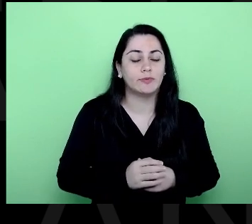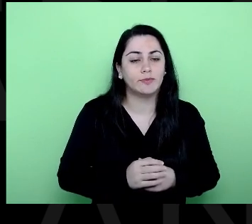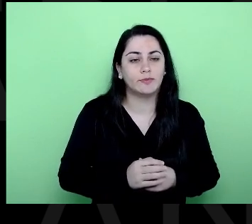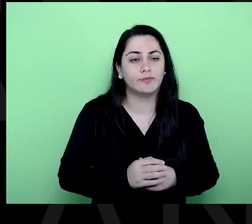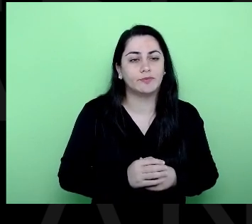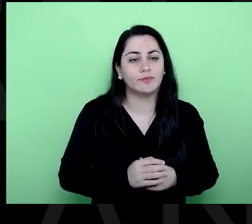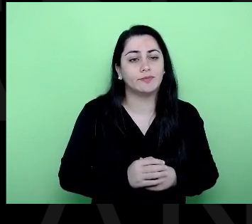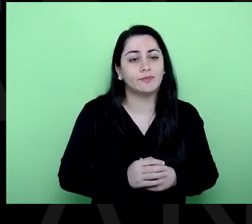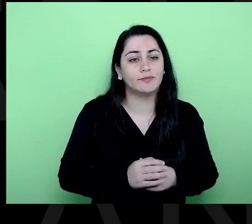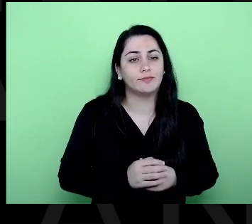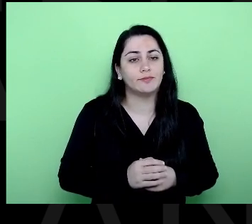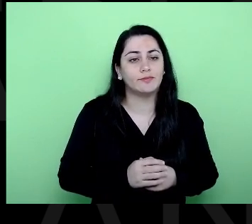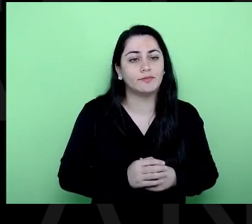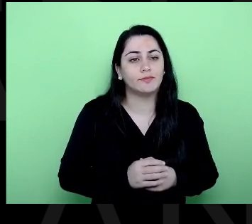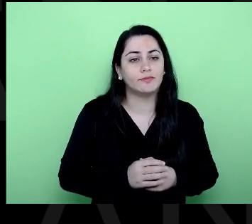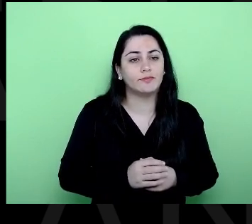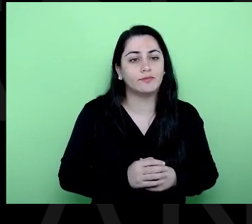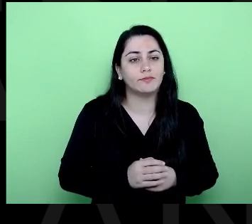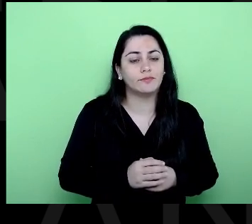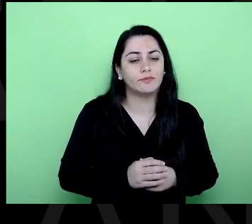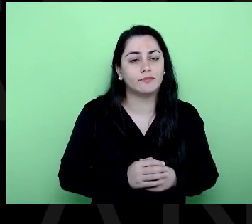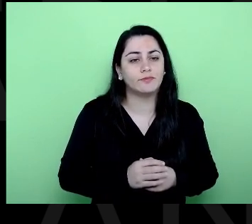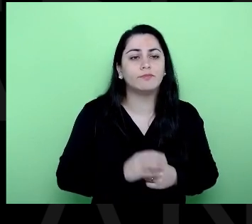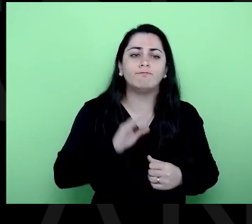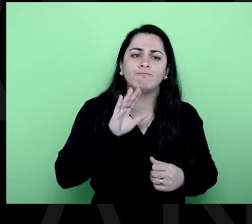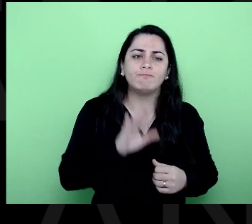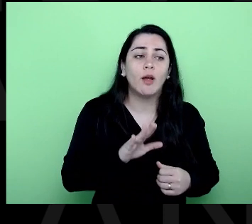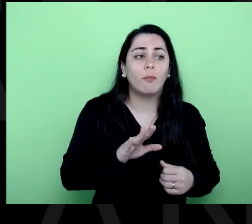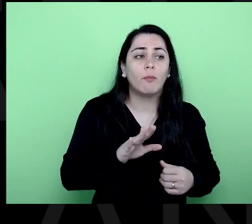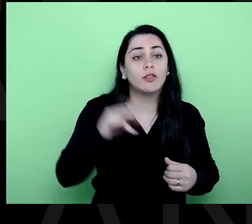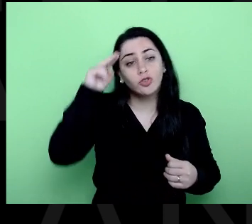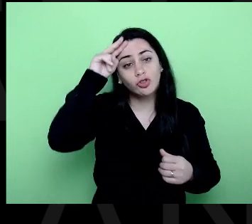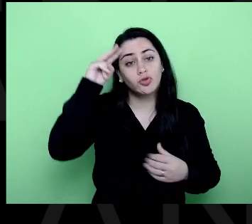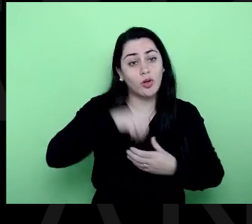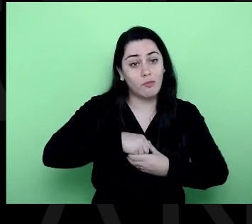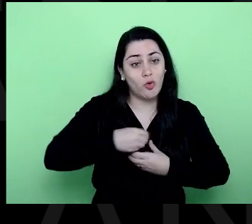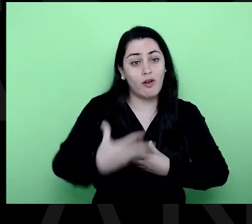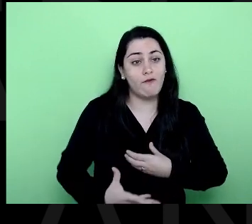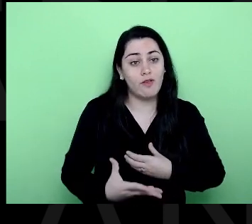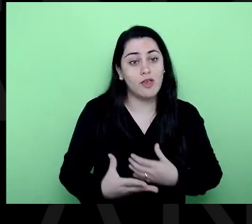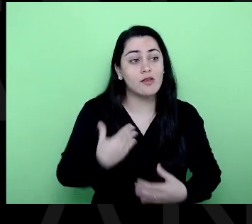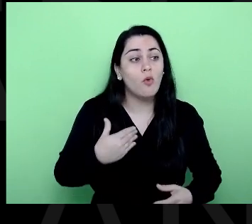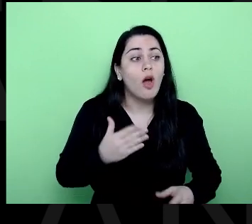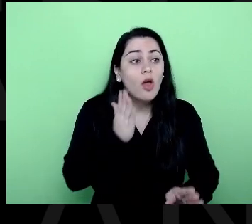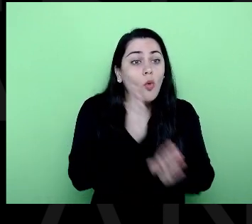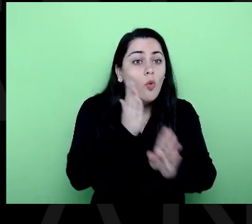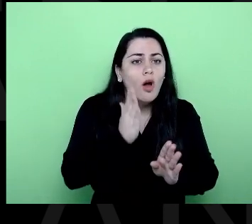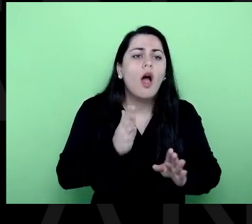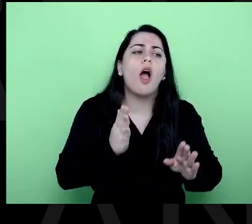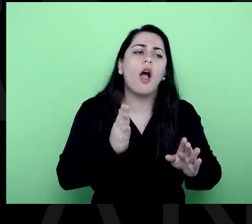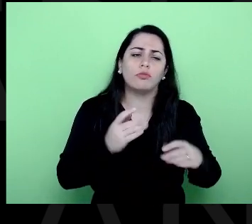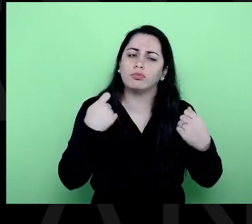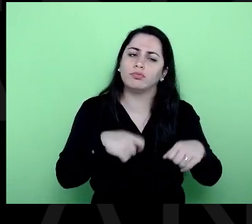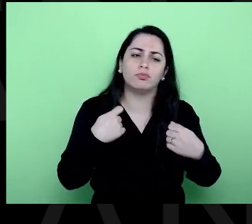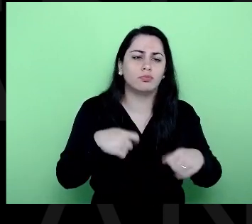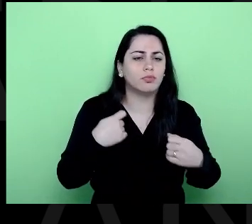mas aí ponto, não pode ter uma biografia. Se você descobre um fato desse, você tem que, de qualquer